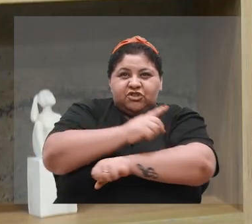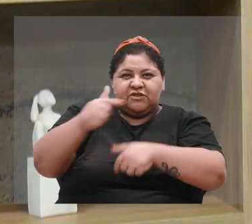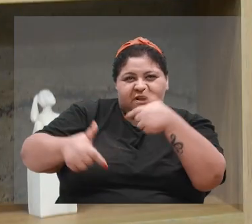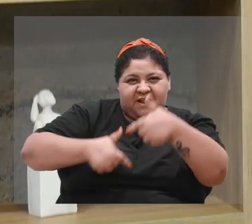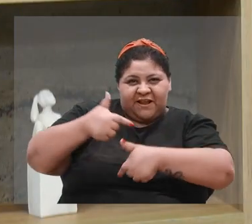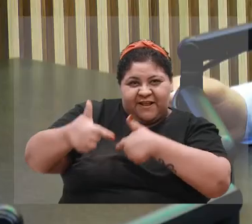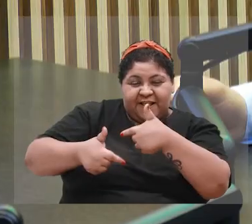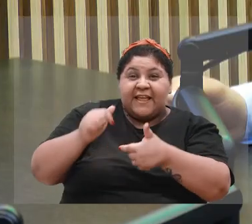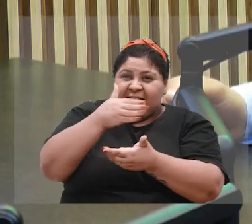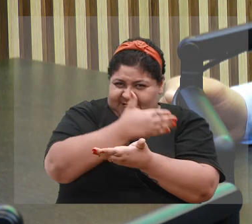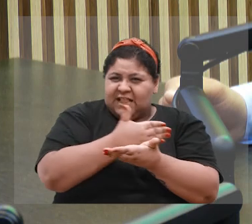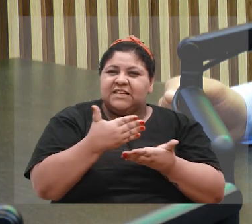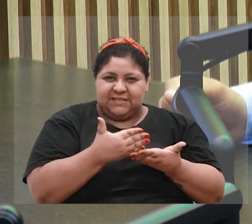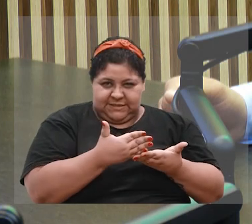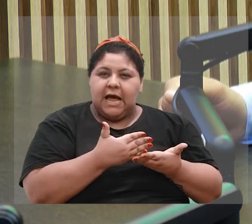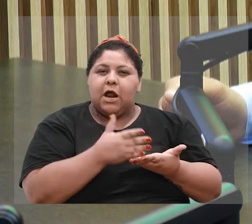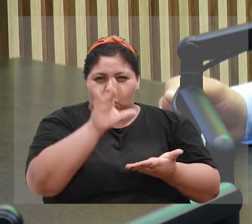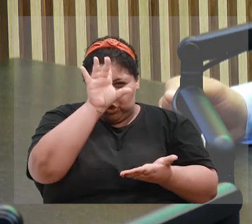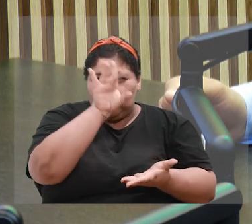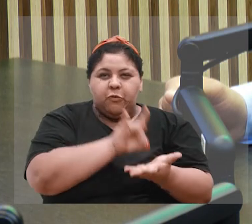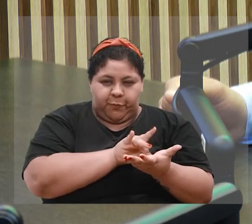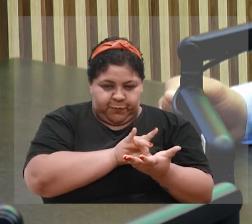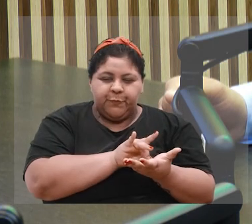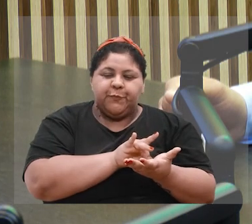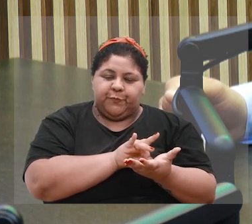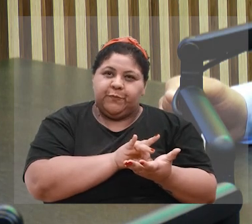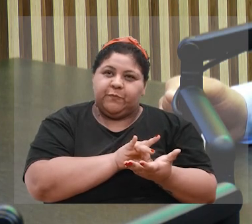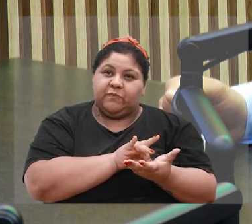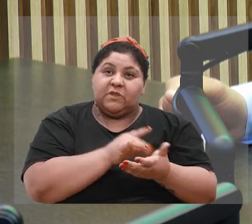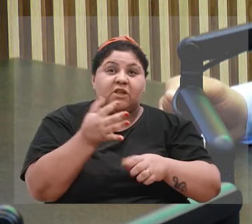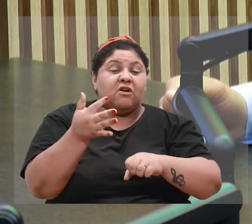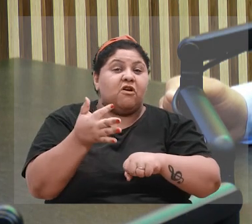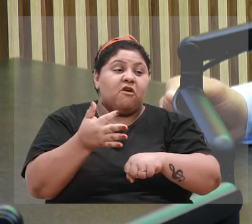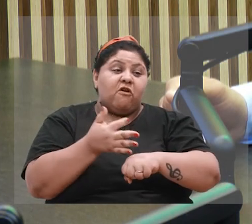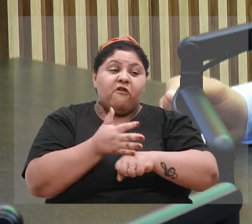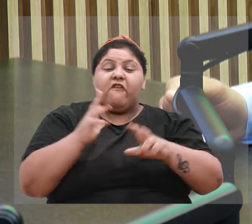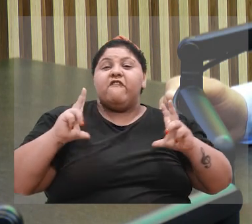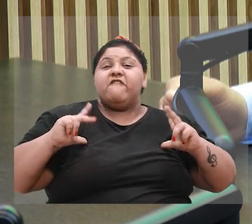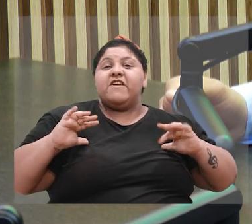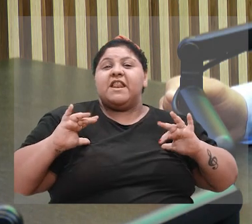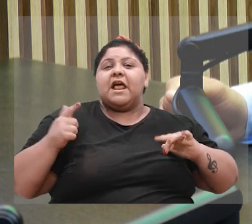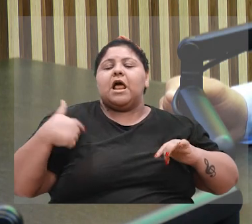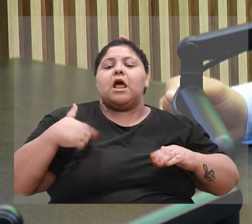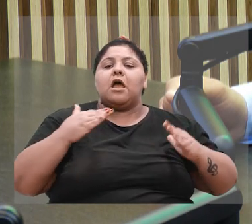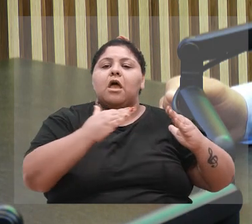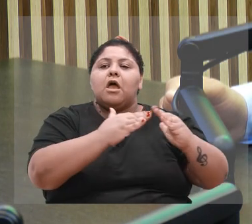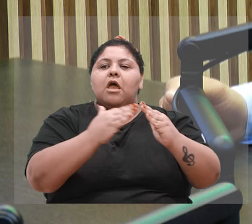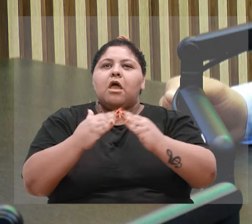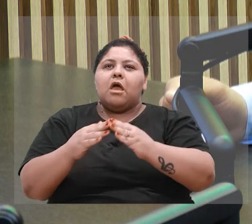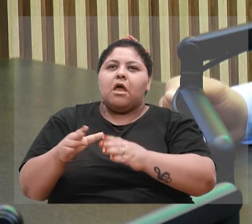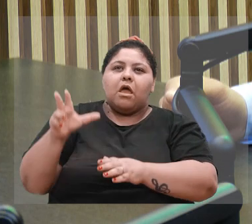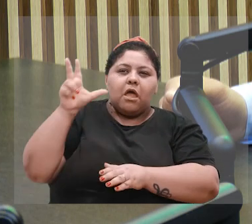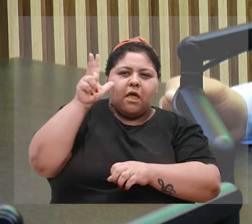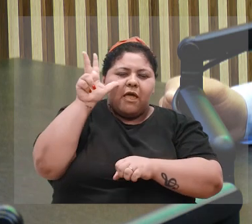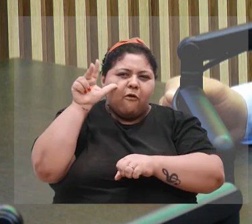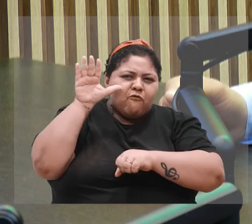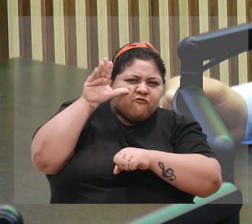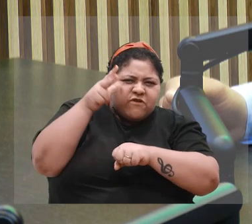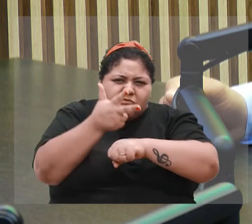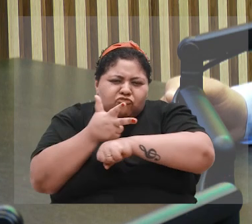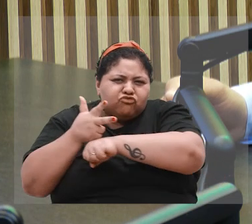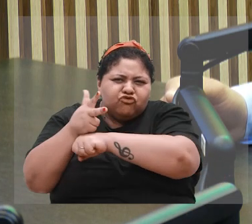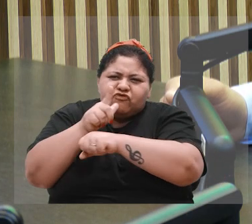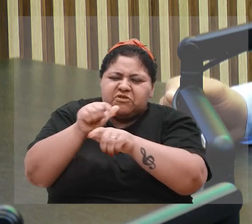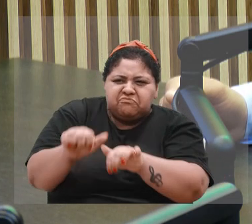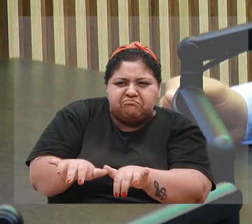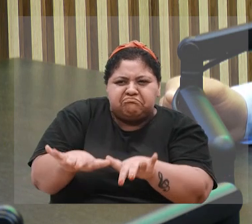iniciaram propriamente Exato. ditas, né? Era feriado, tava todo mundo em casa. E eu comecei a ver alguns vídeos daquela enchente.